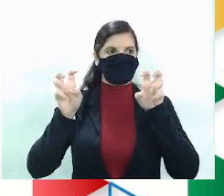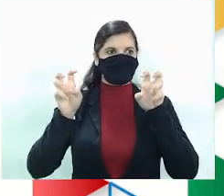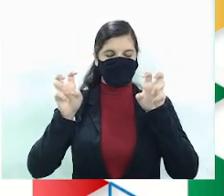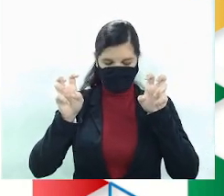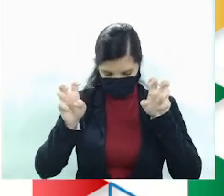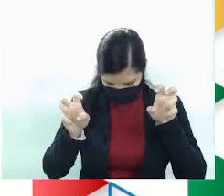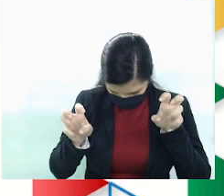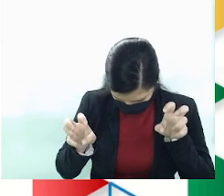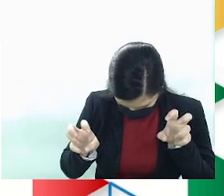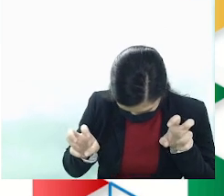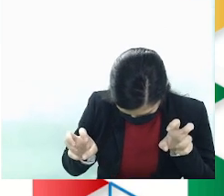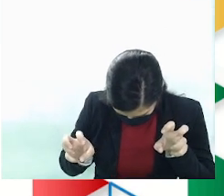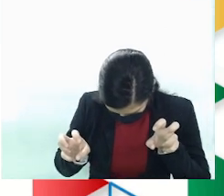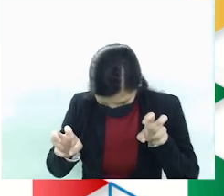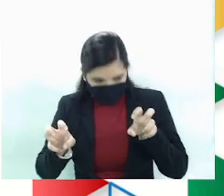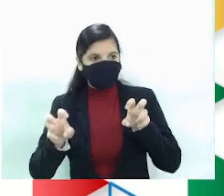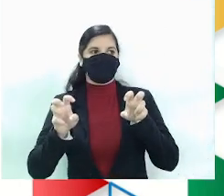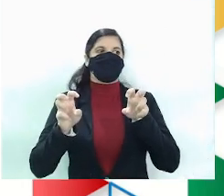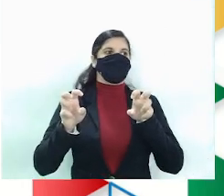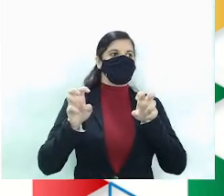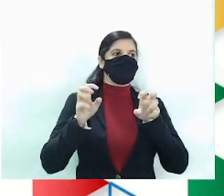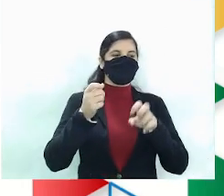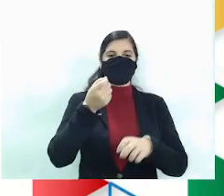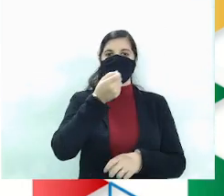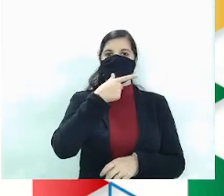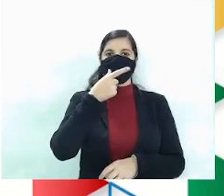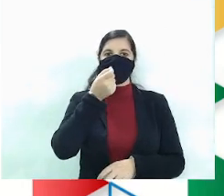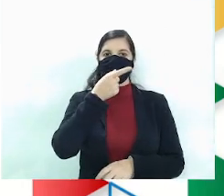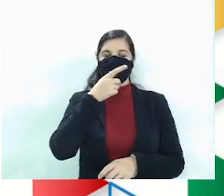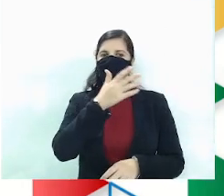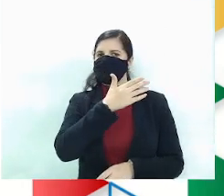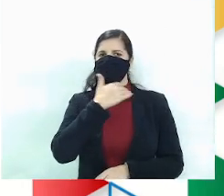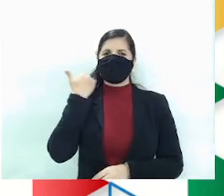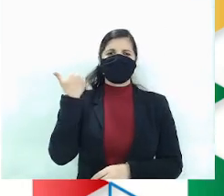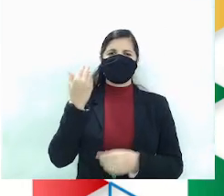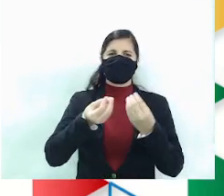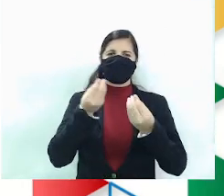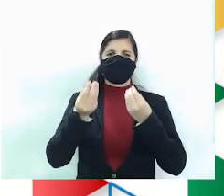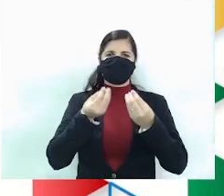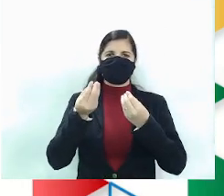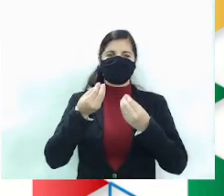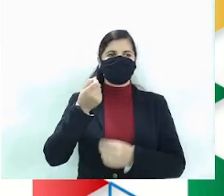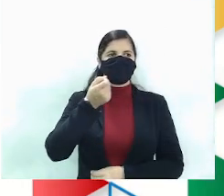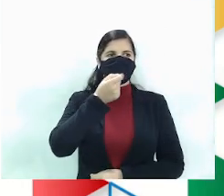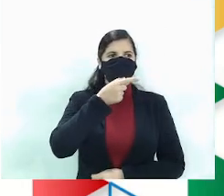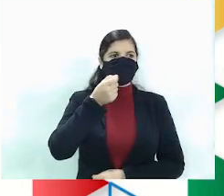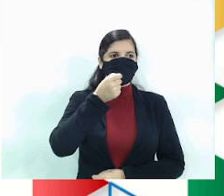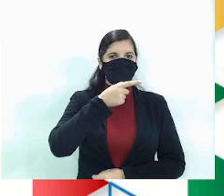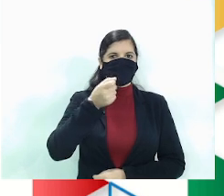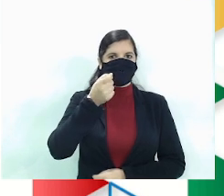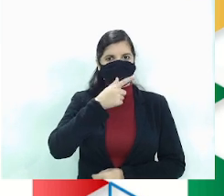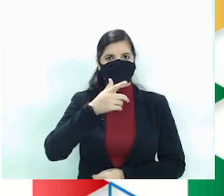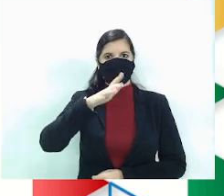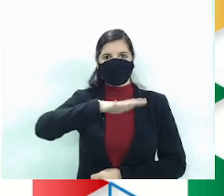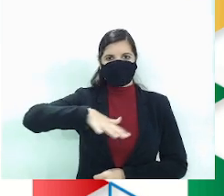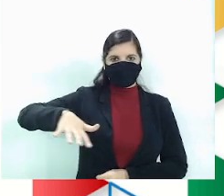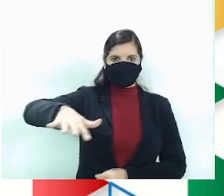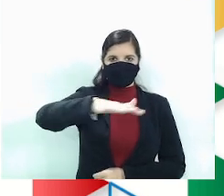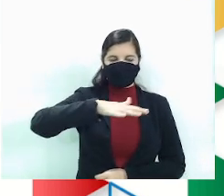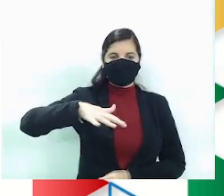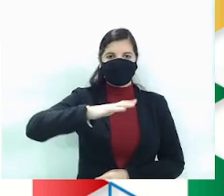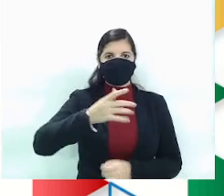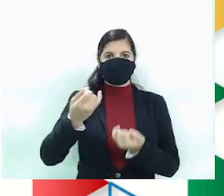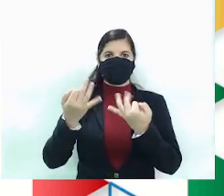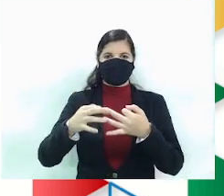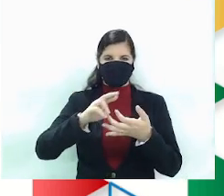Quando o humor é fúnebre, pessoal, vamos entender aí, olha só. As piadas que circulam tratam de uma